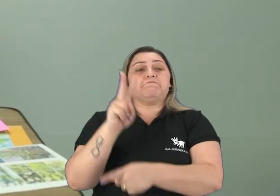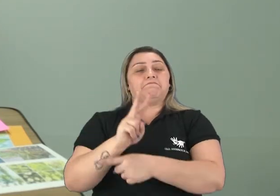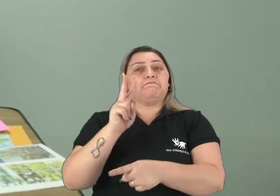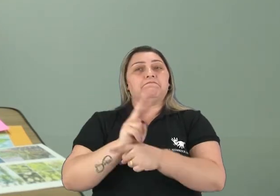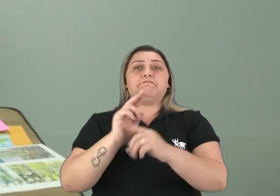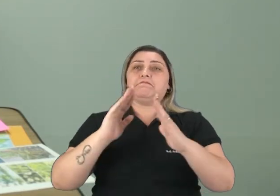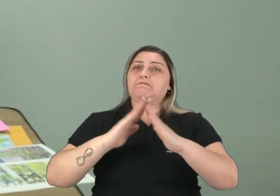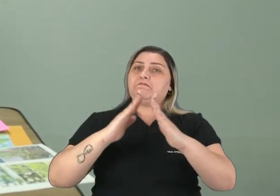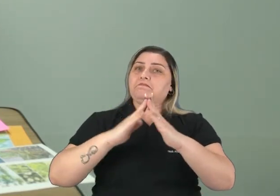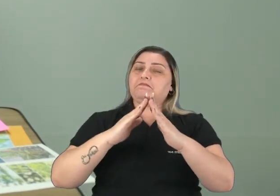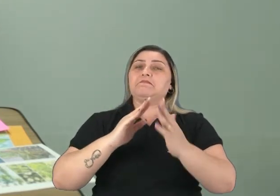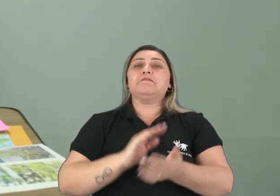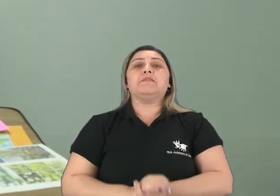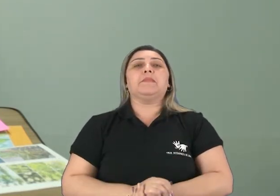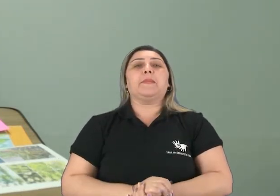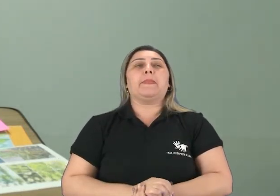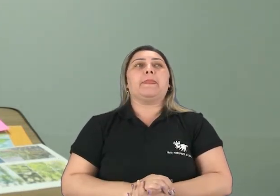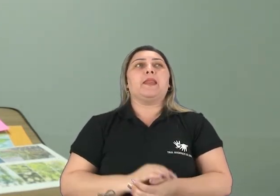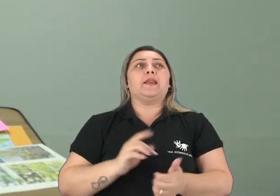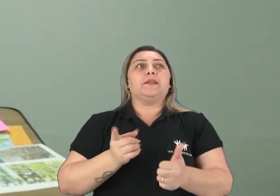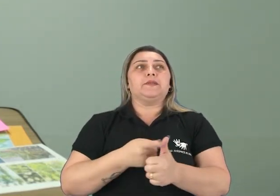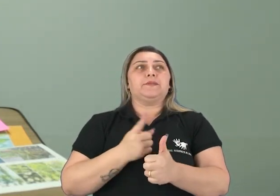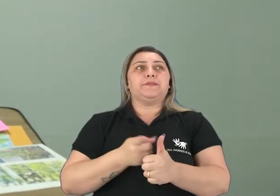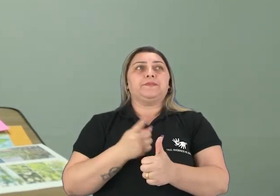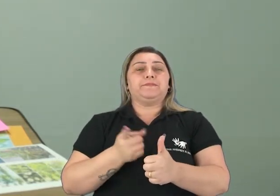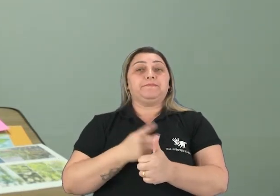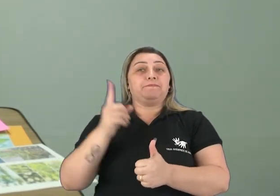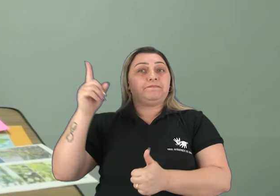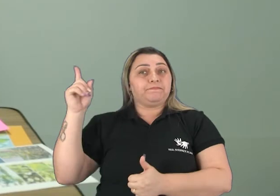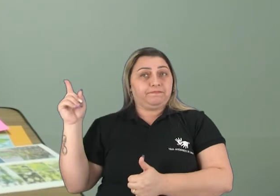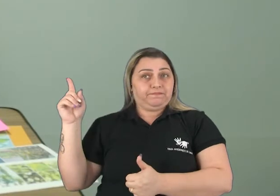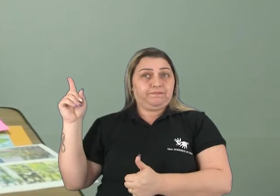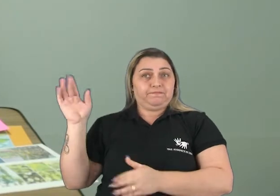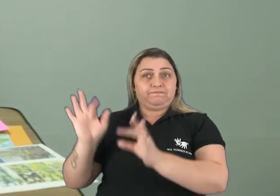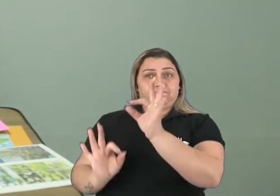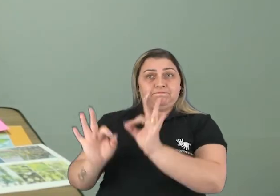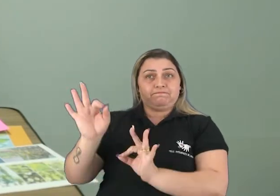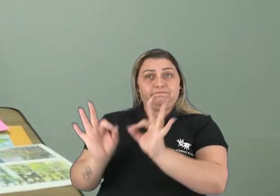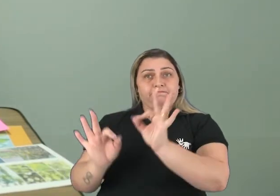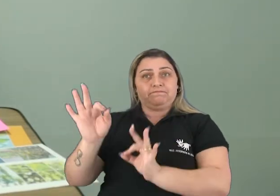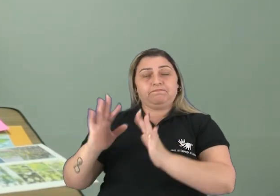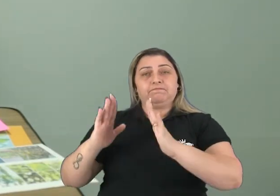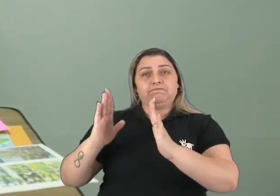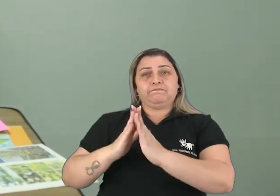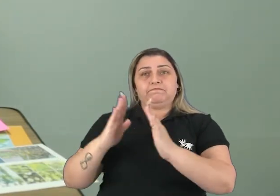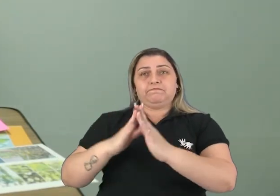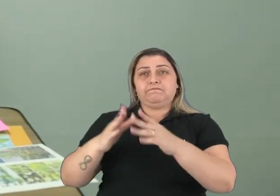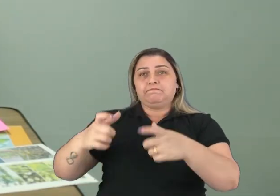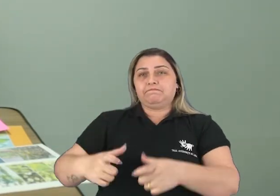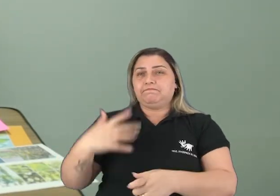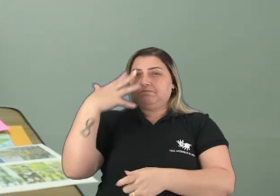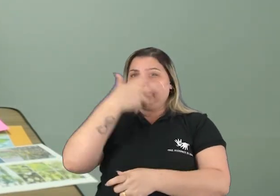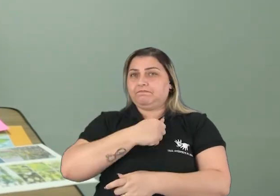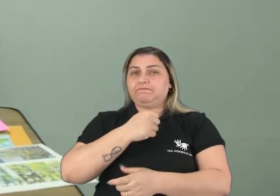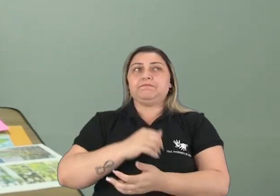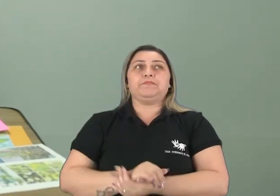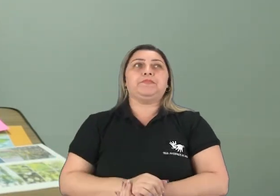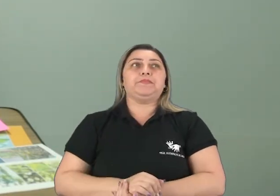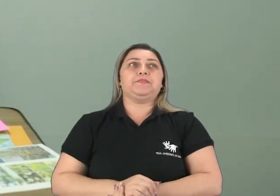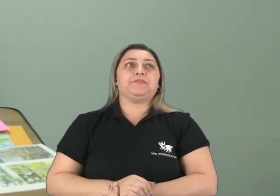em nossas casas, como as plantas que são ornamentais, que são aquelas que servem para